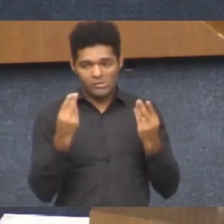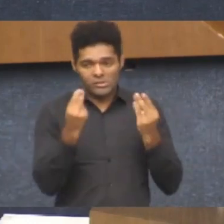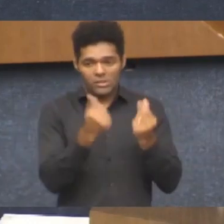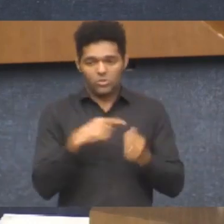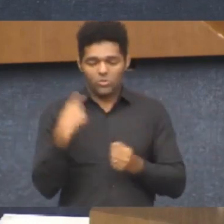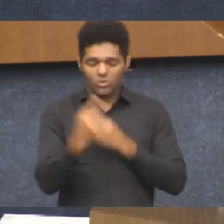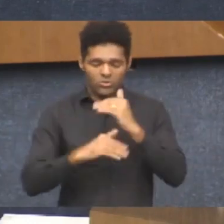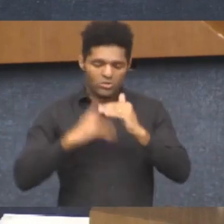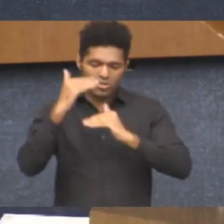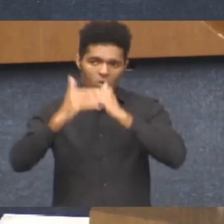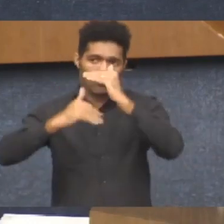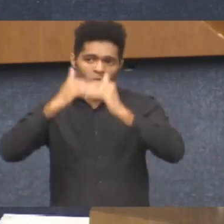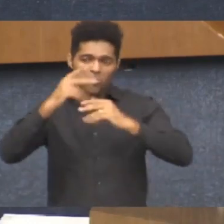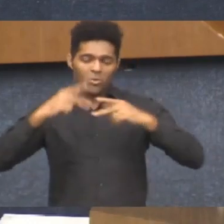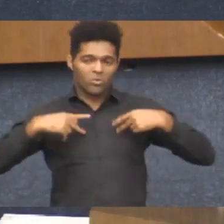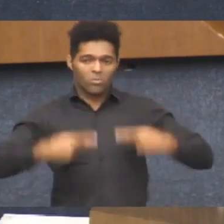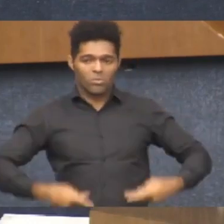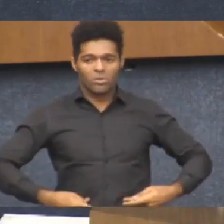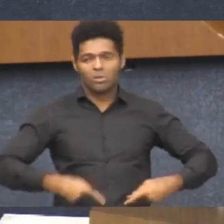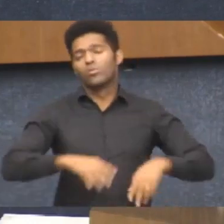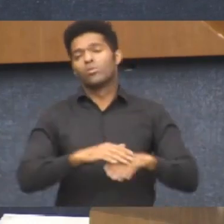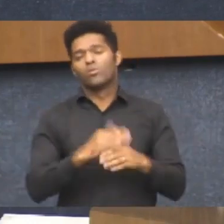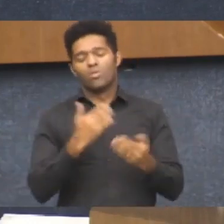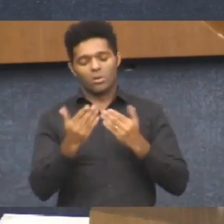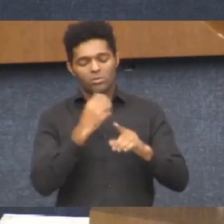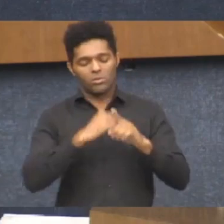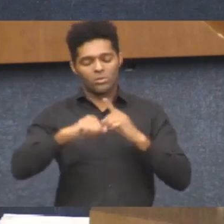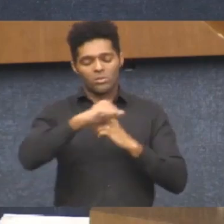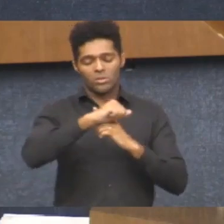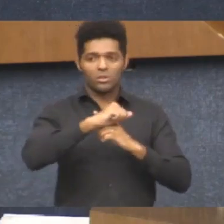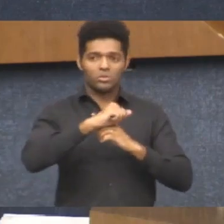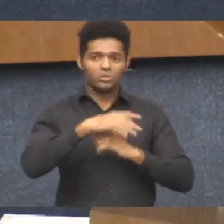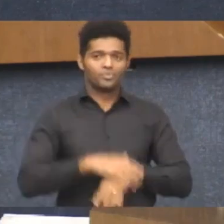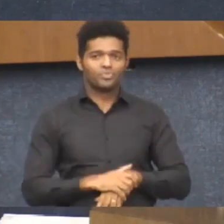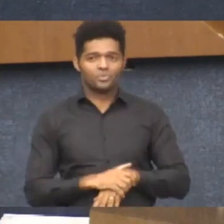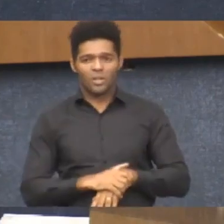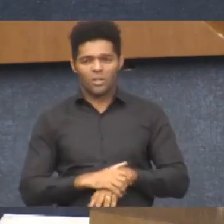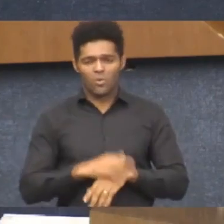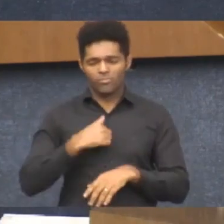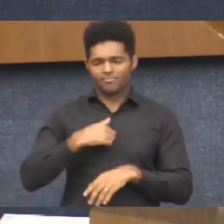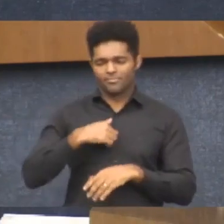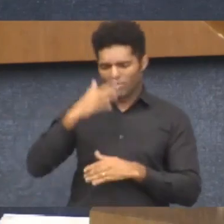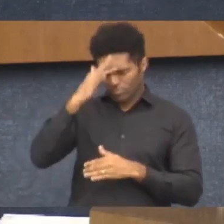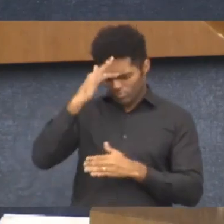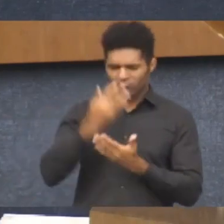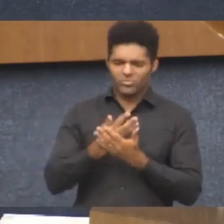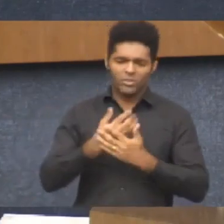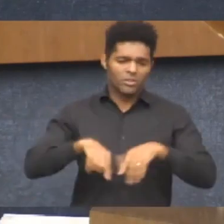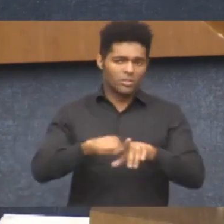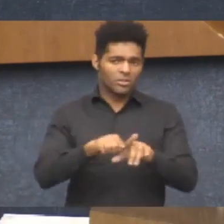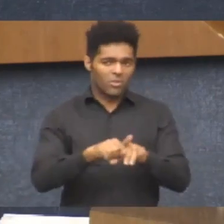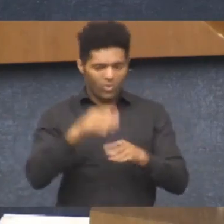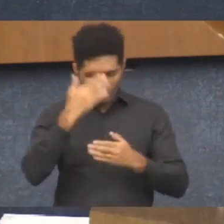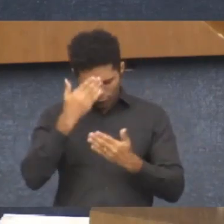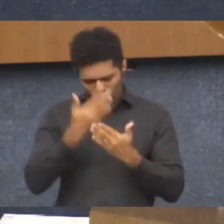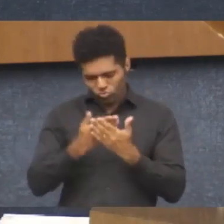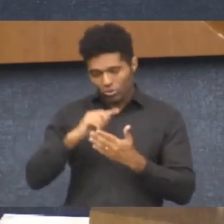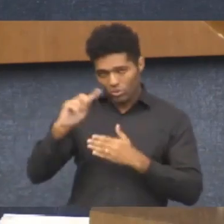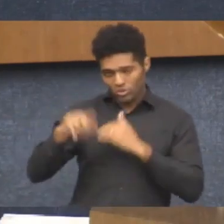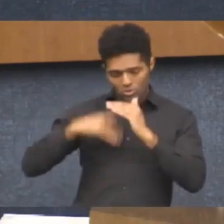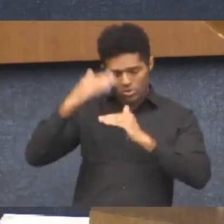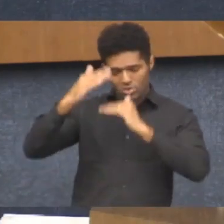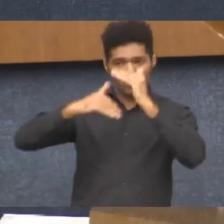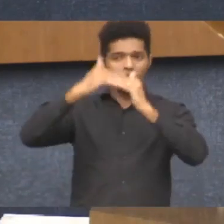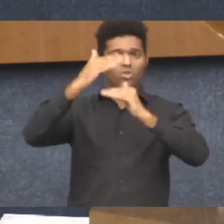nosso desenvolvimento humano enquanto sociedade mesmo. Então, eu tenho muita fé de que a gente vai conseguir prosperar e